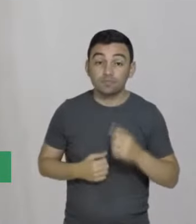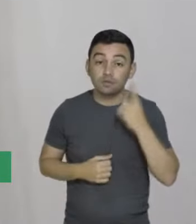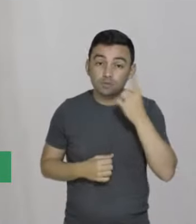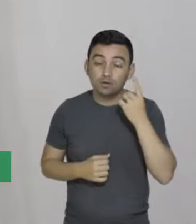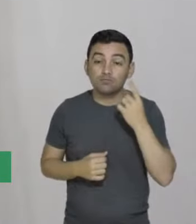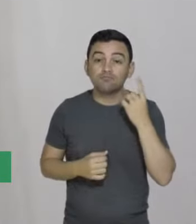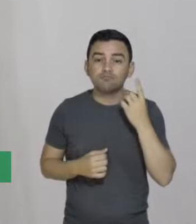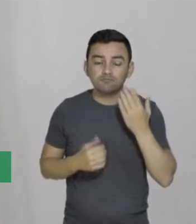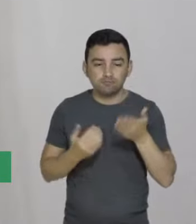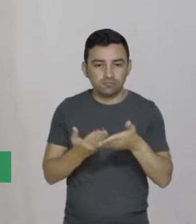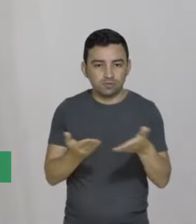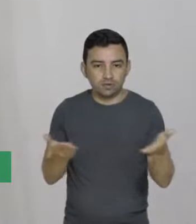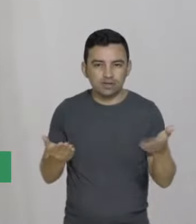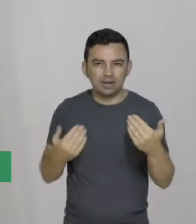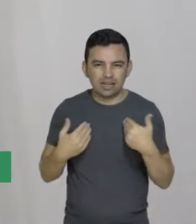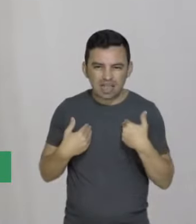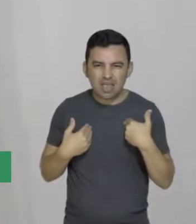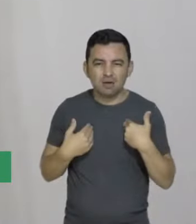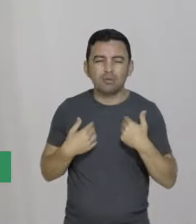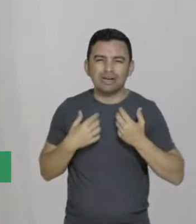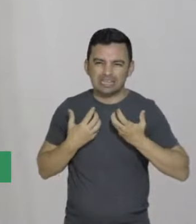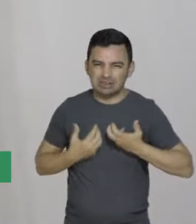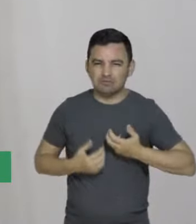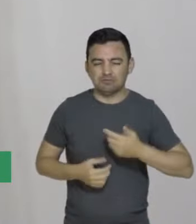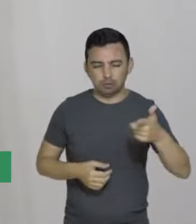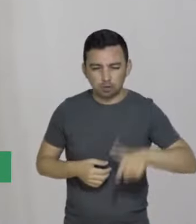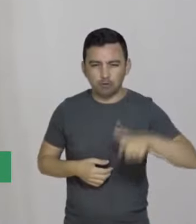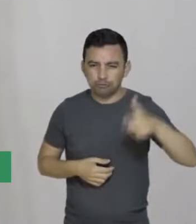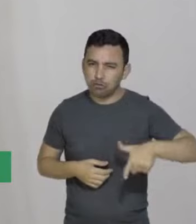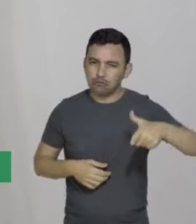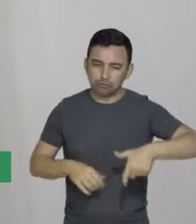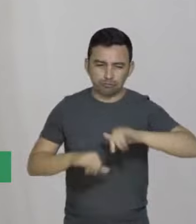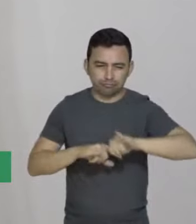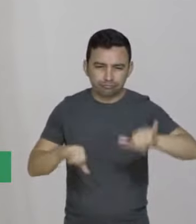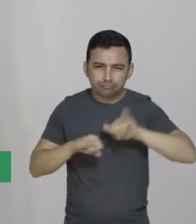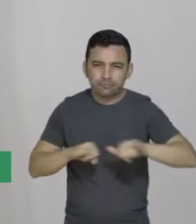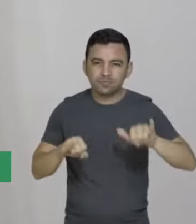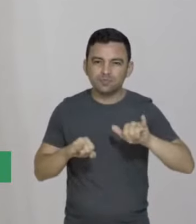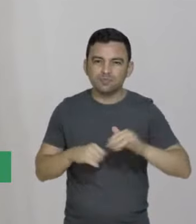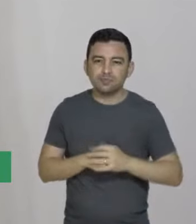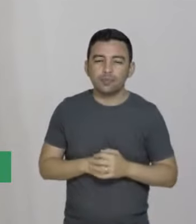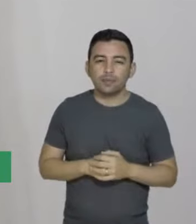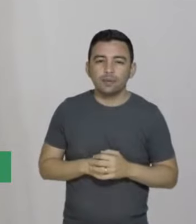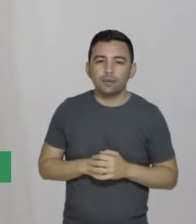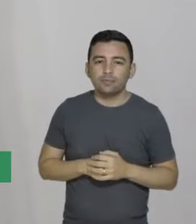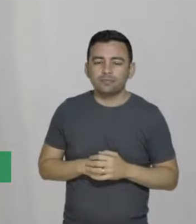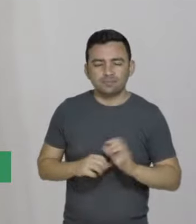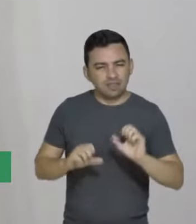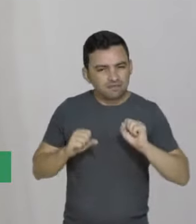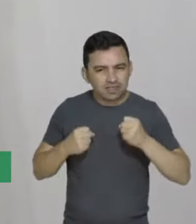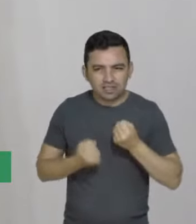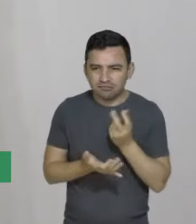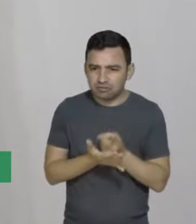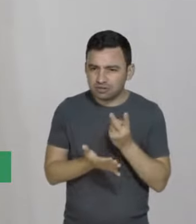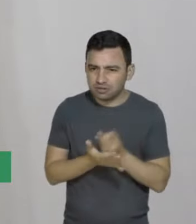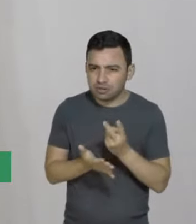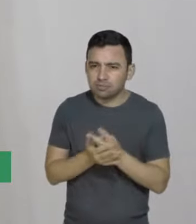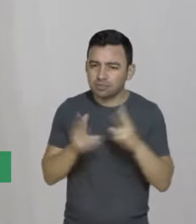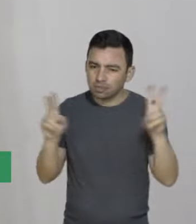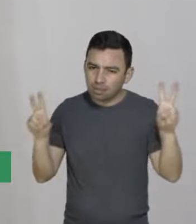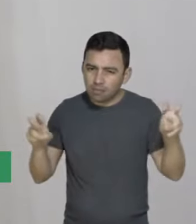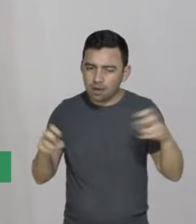serei, talvez, muitas vezes cansativo nesse parlamento, nesse plenário, nessa tribuna, defendendo essa causa. É uma causa que eu